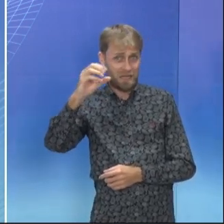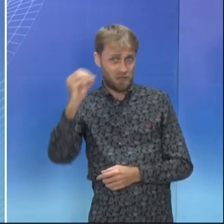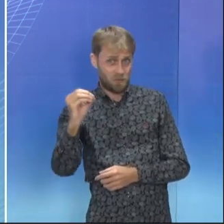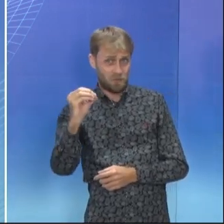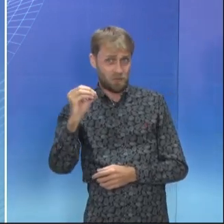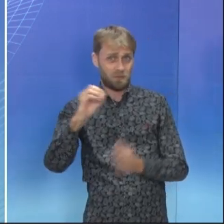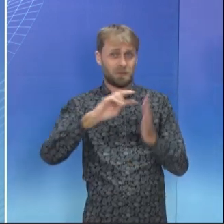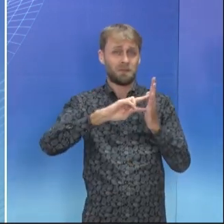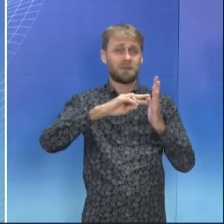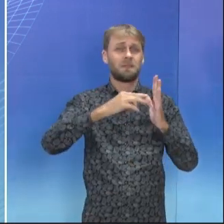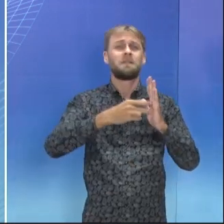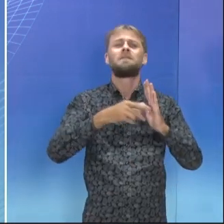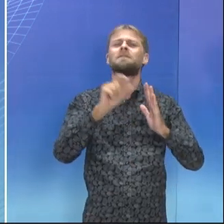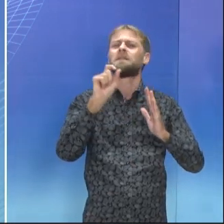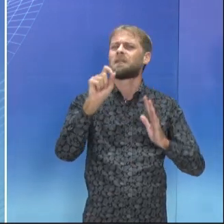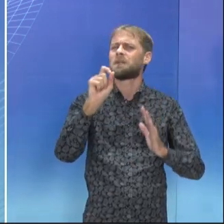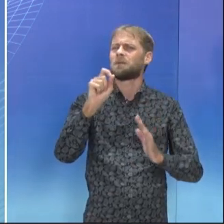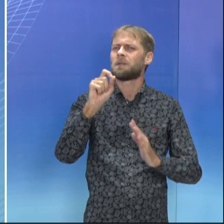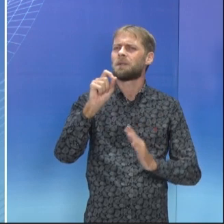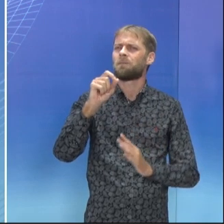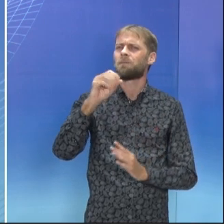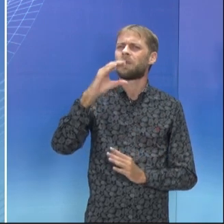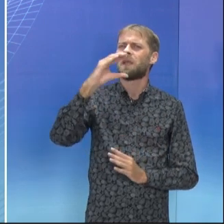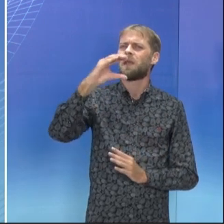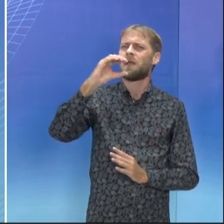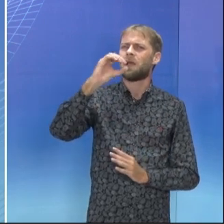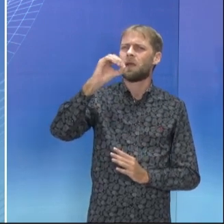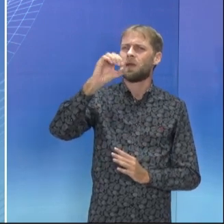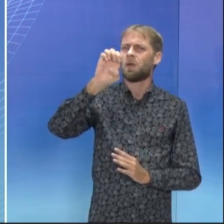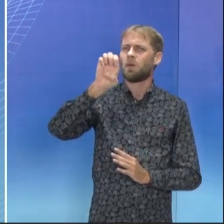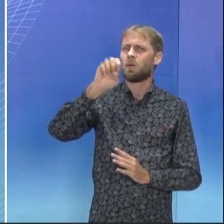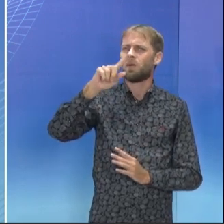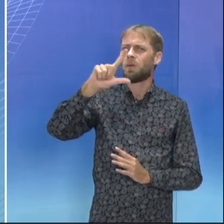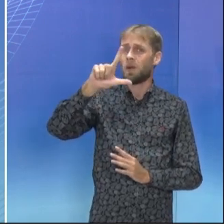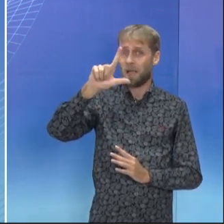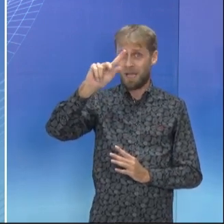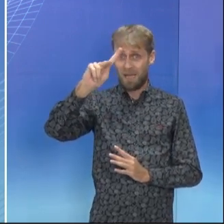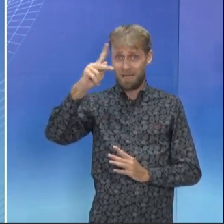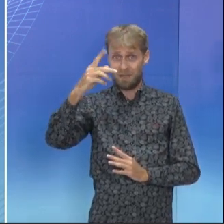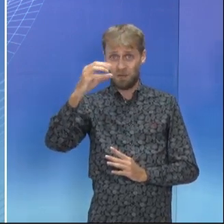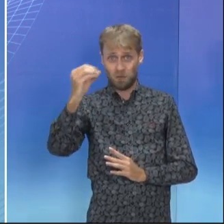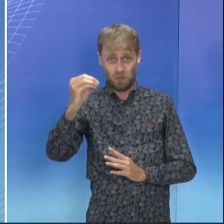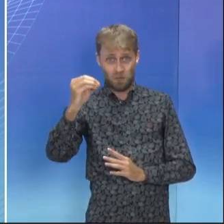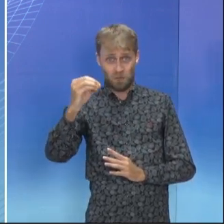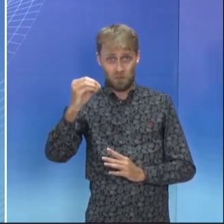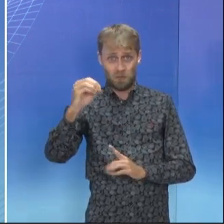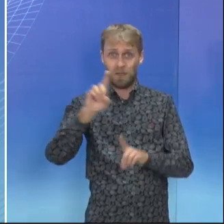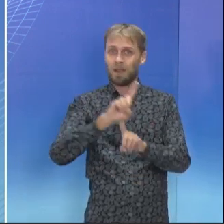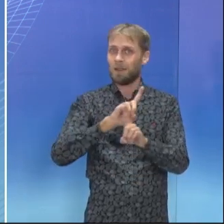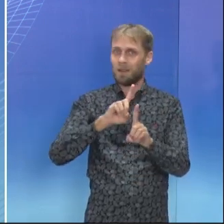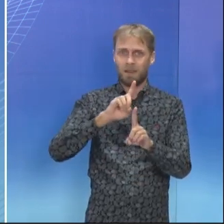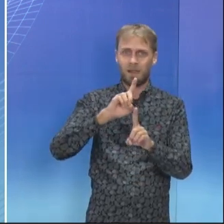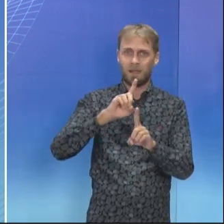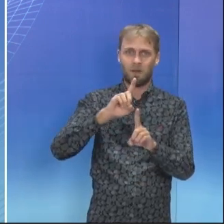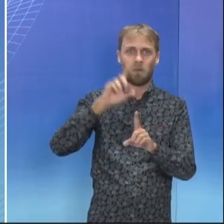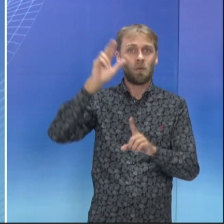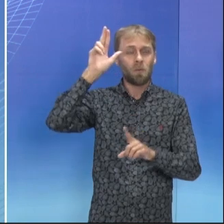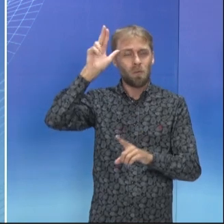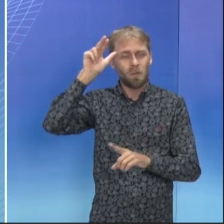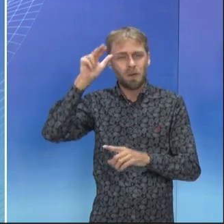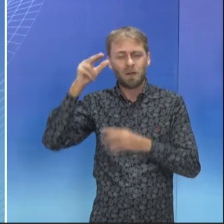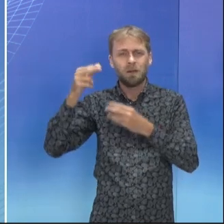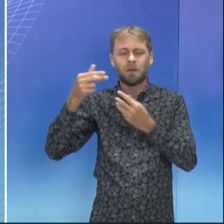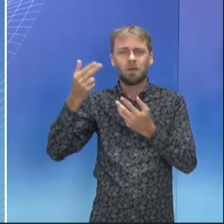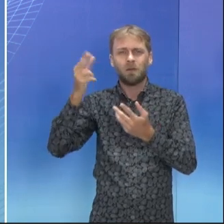que significa esse coelho? O que esse coelho está fazendo aí na música? Na verdade, ele está